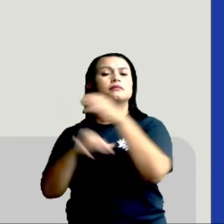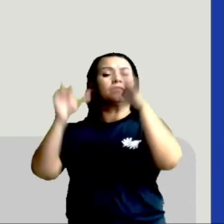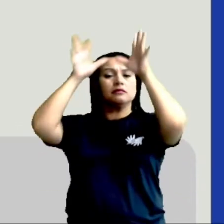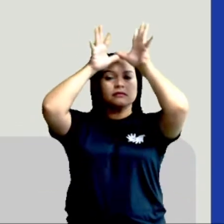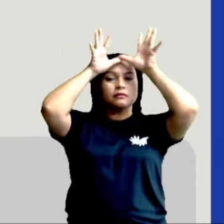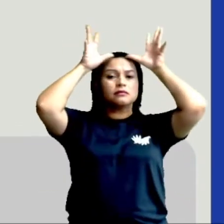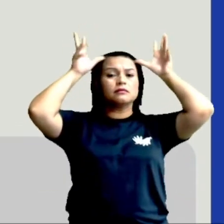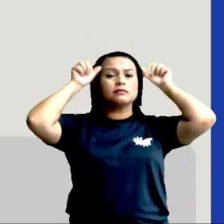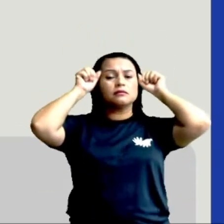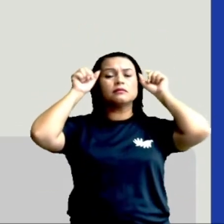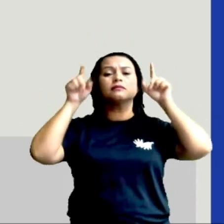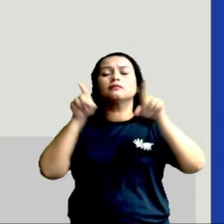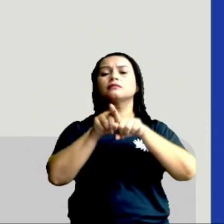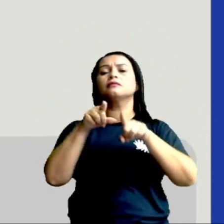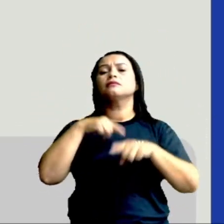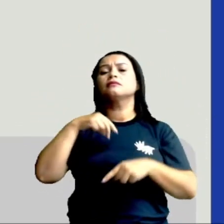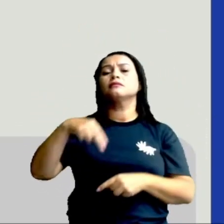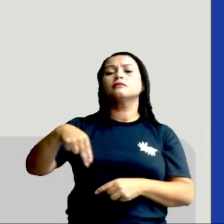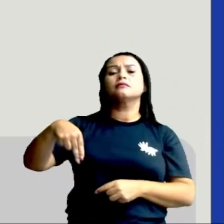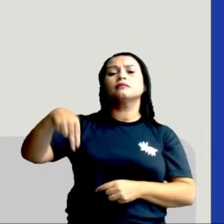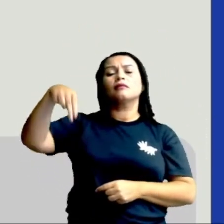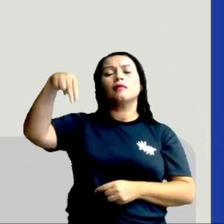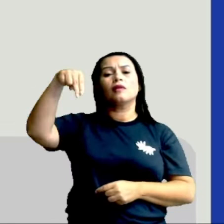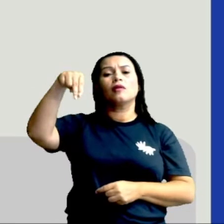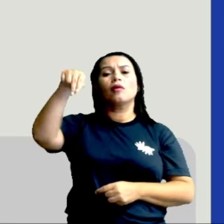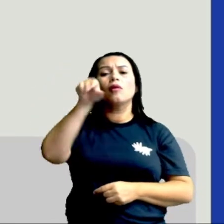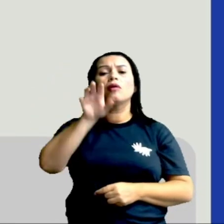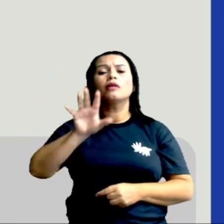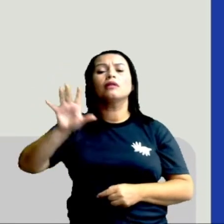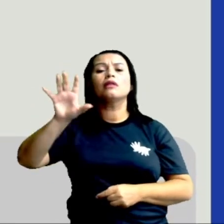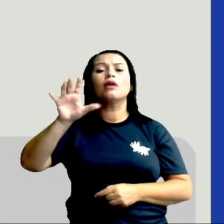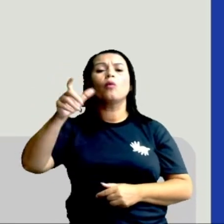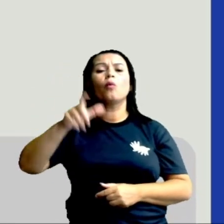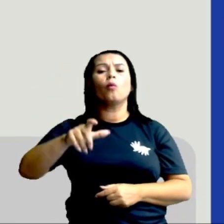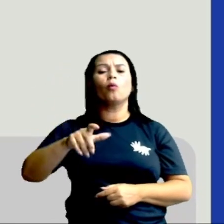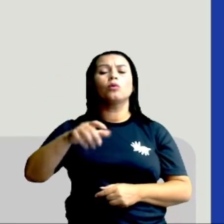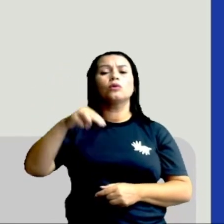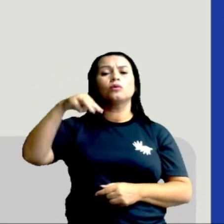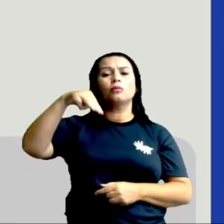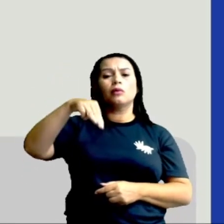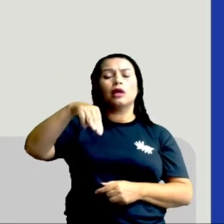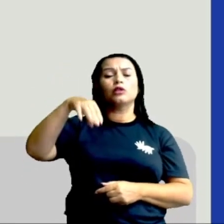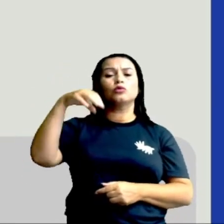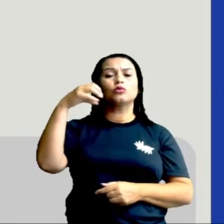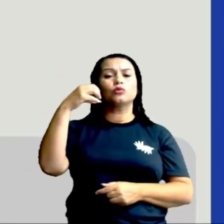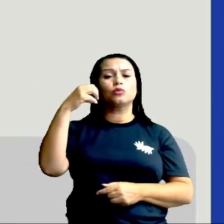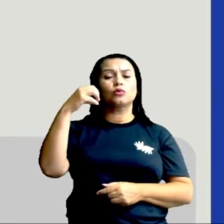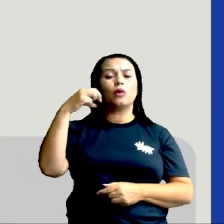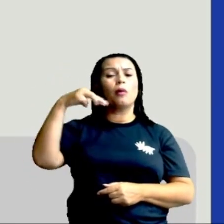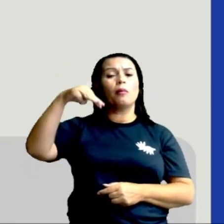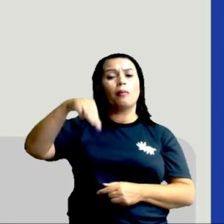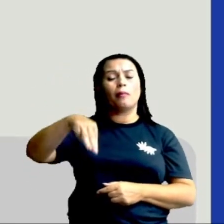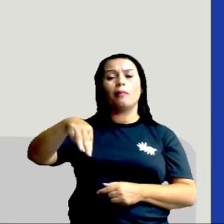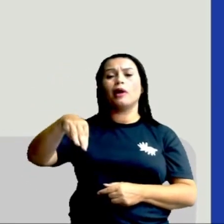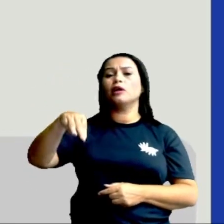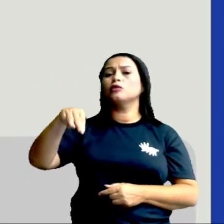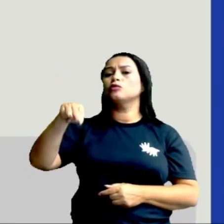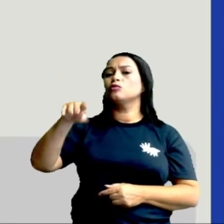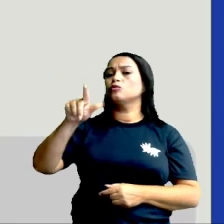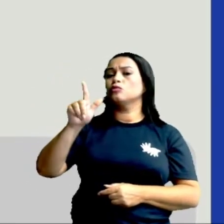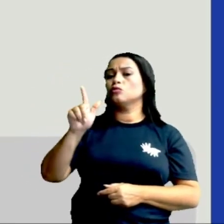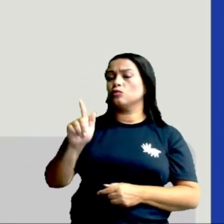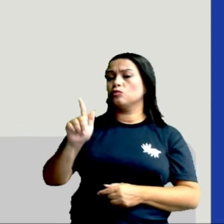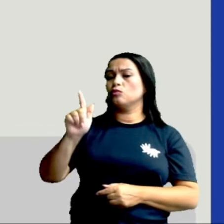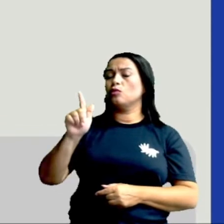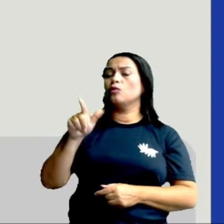amazônica. Ao norte do Mato Grosso, na mesma faixa de ocupação do clima equatorial úmido. Nessa